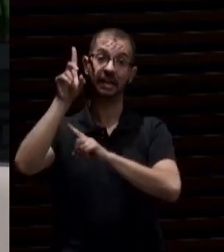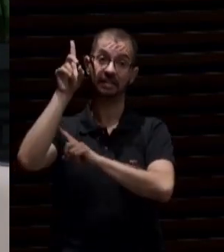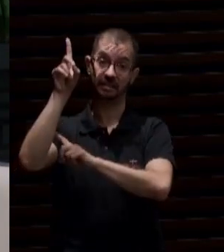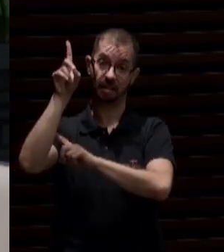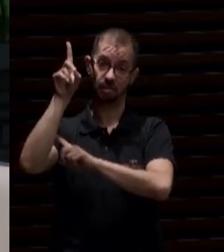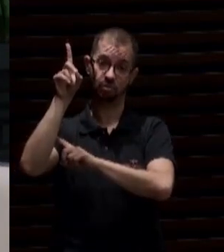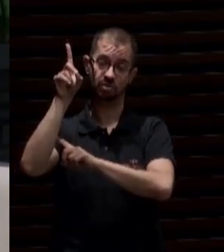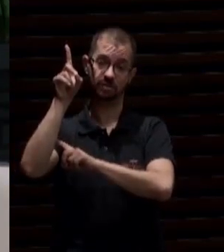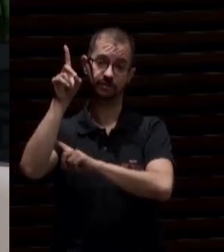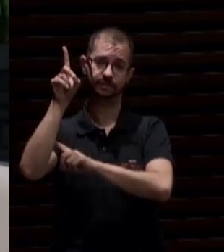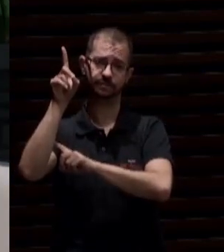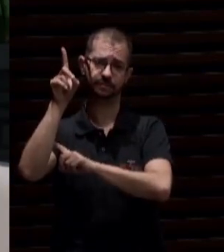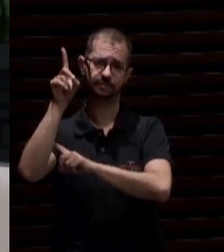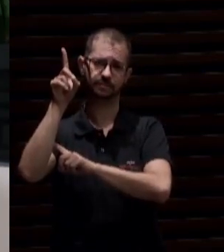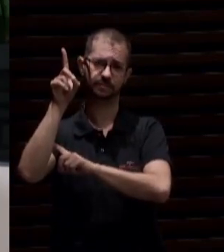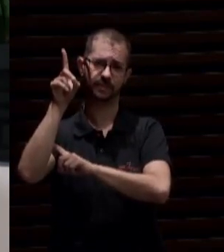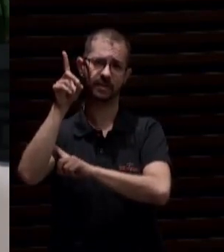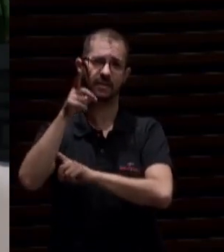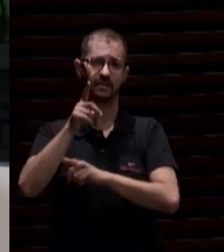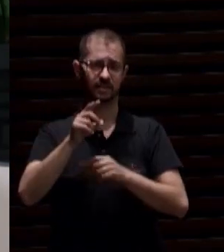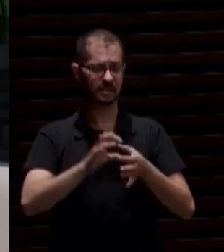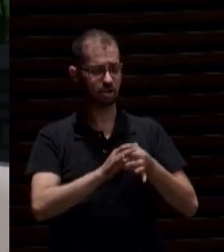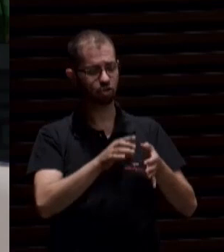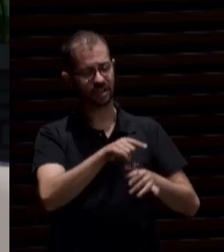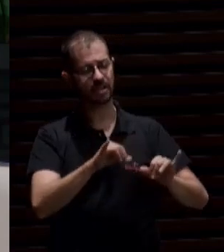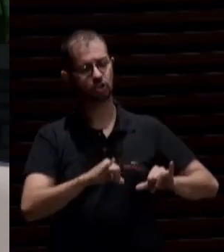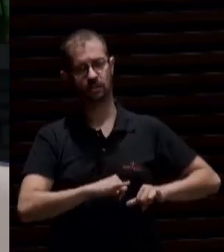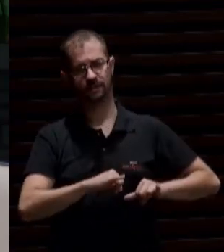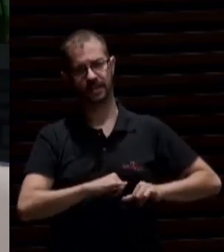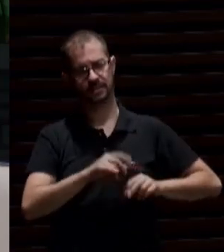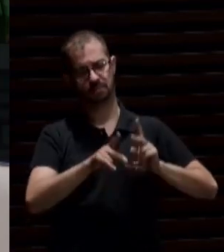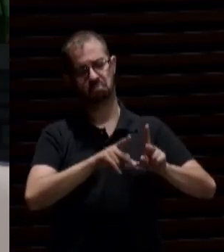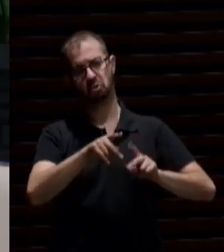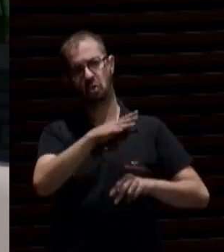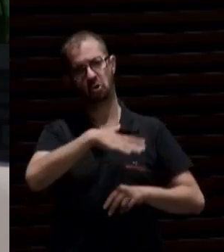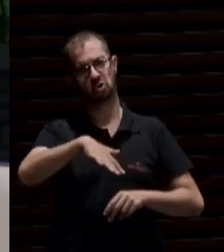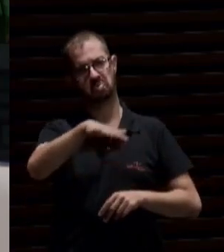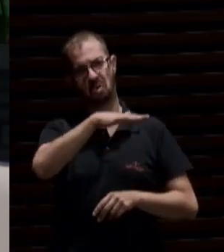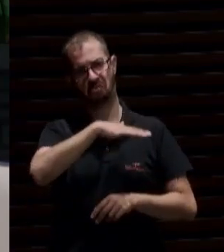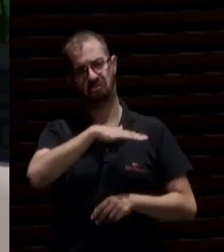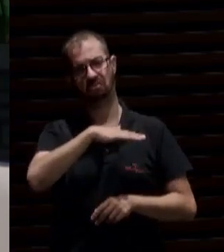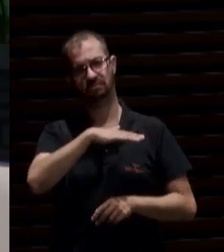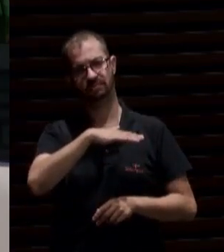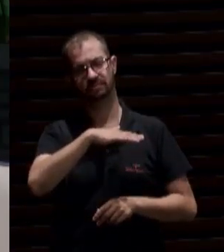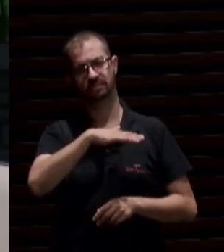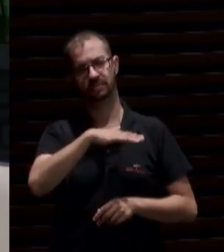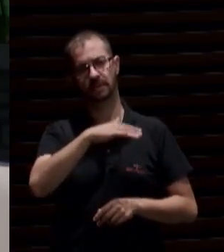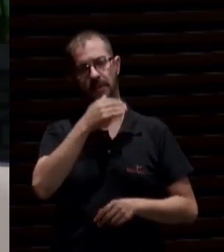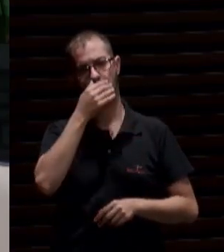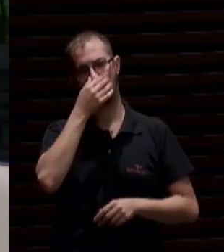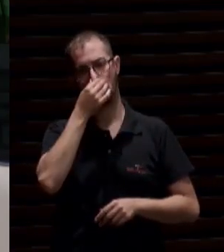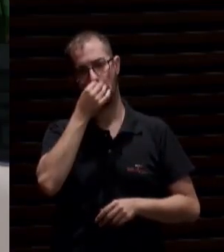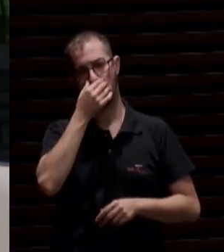disso, permitiu que a nação perecesse nas mãos de outro povo, que no caso era a Síria, que tinha como a capital a cidade de